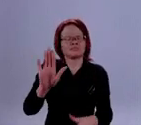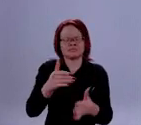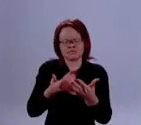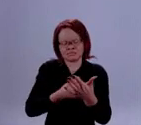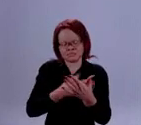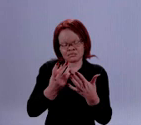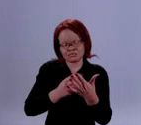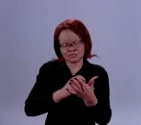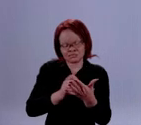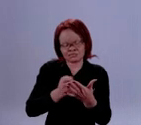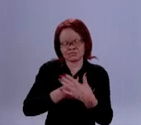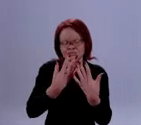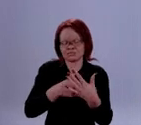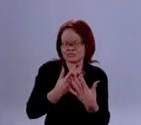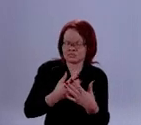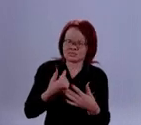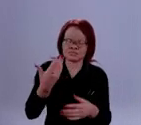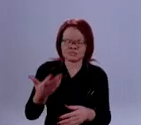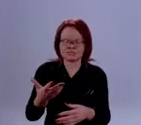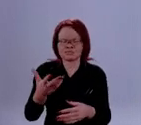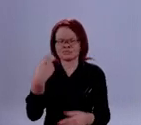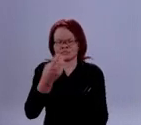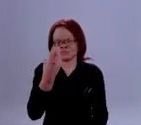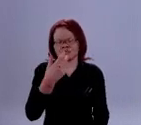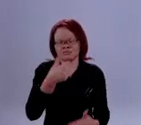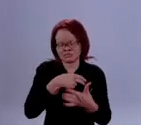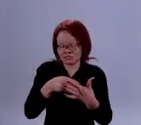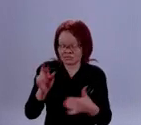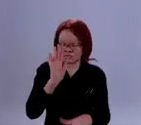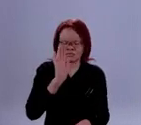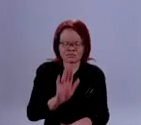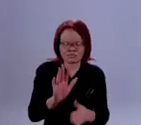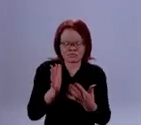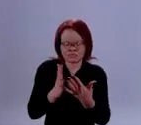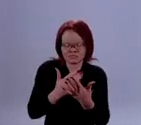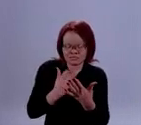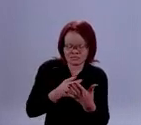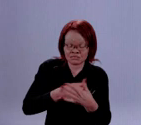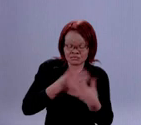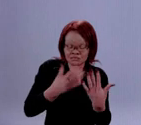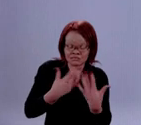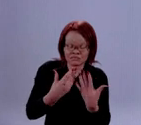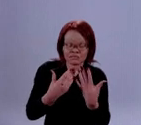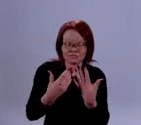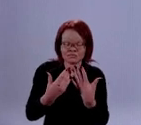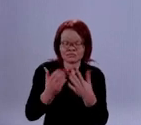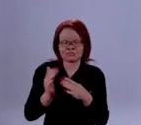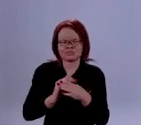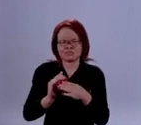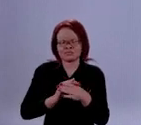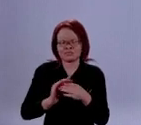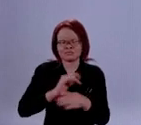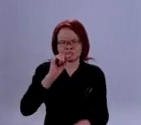ao seu diário tu podes fazer isso arranjar um nome para o seu diário o